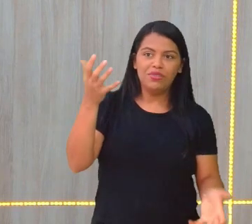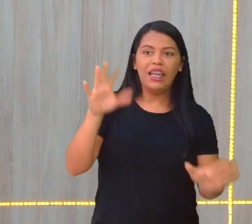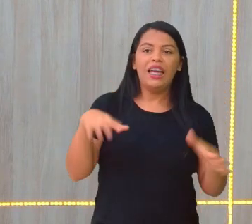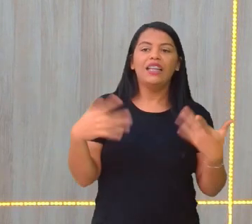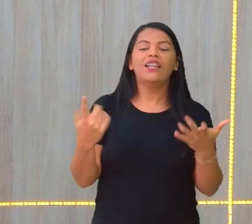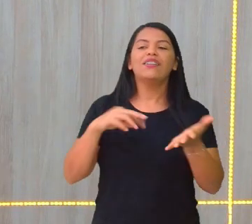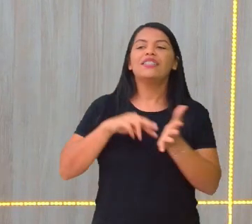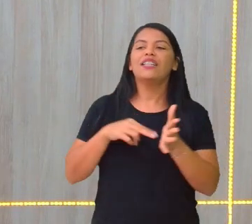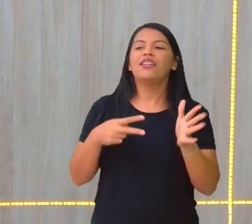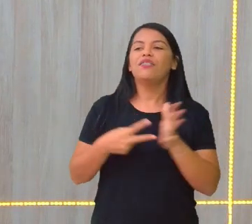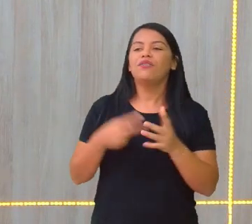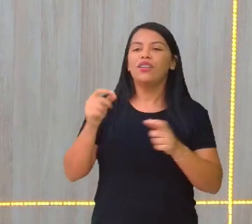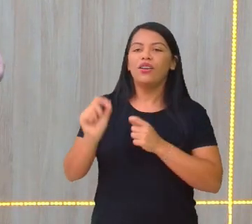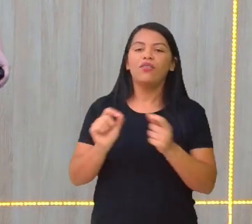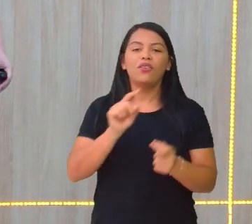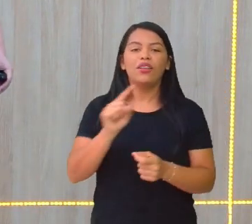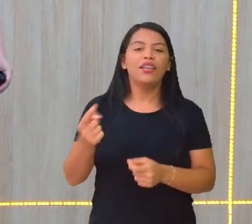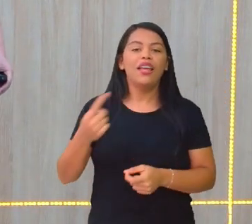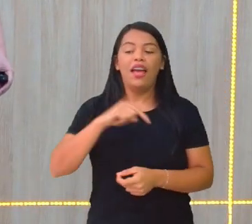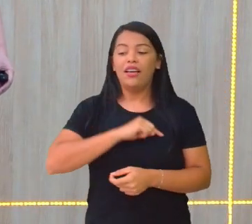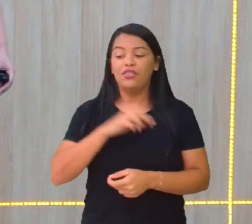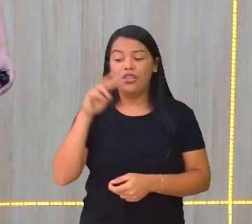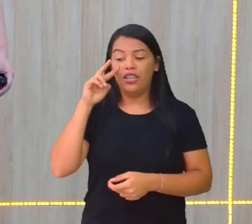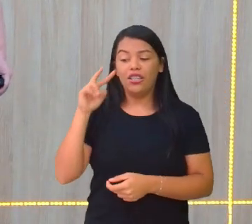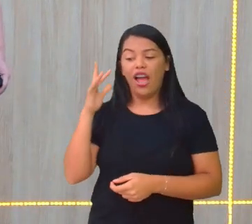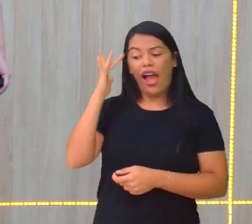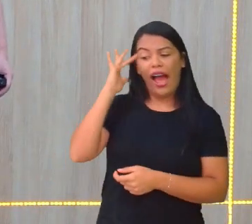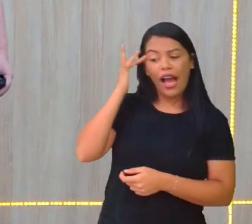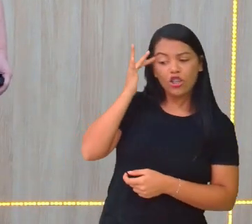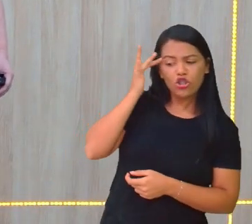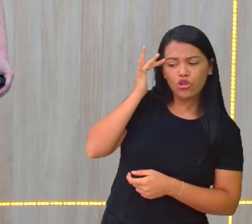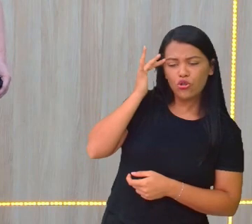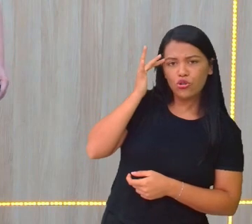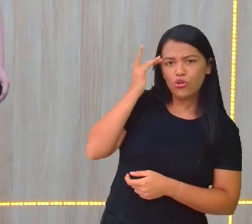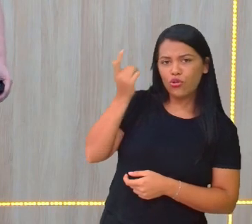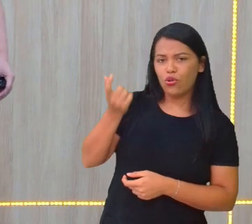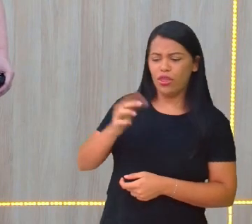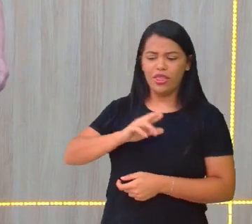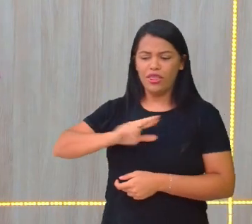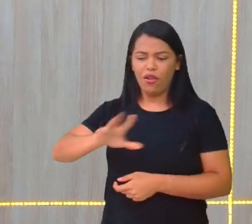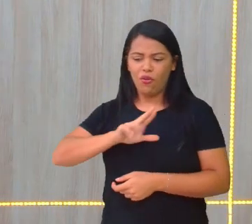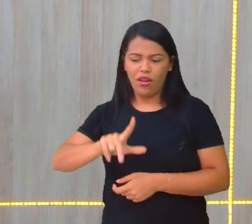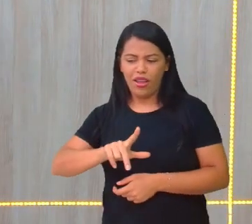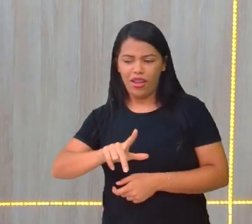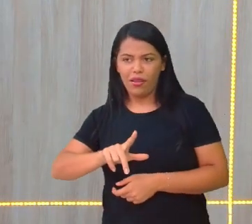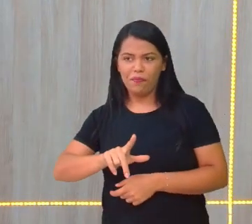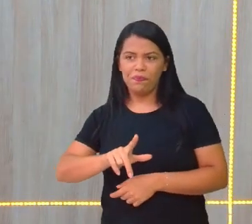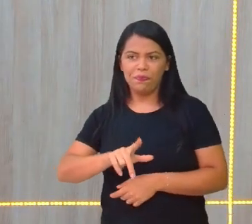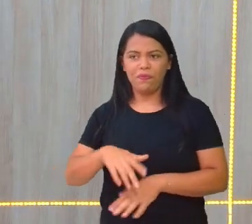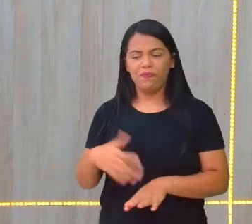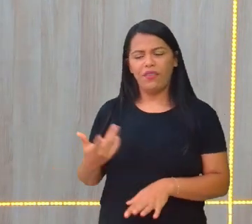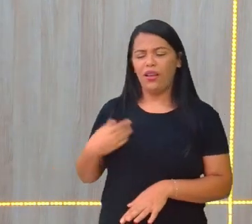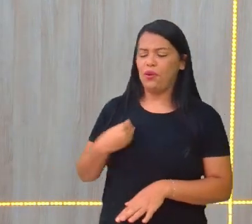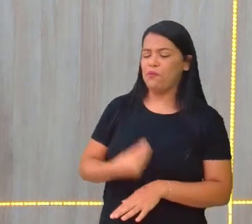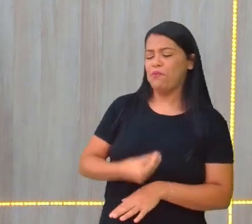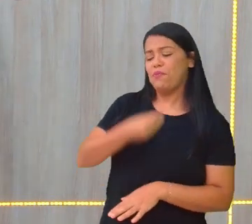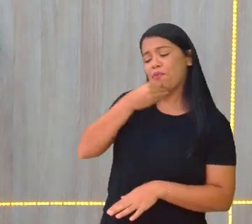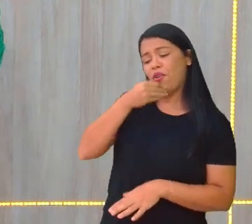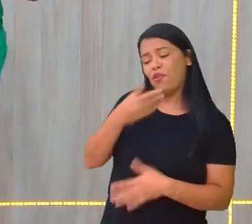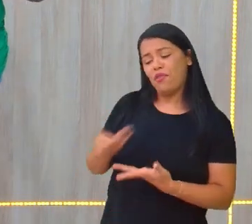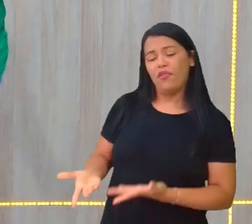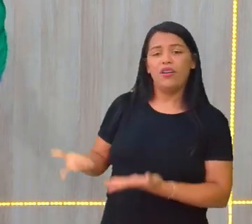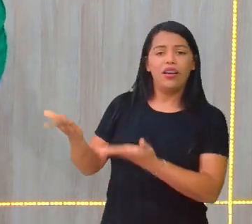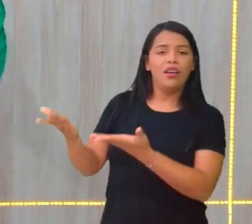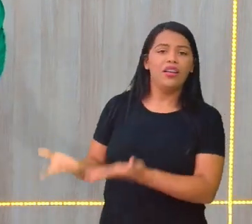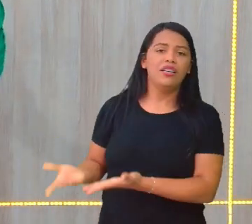significa que o que a gente achou que era, não é. Provavelmente, pode ser